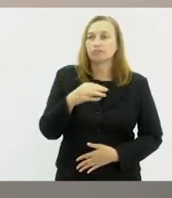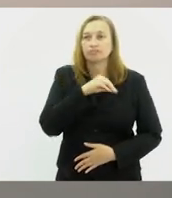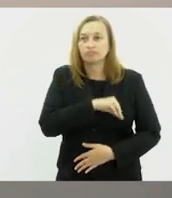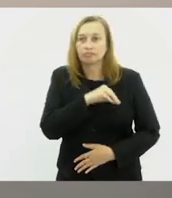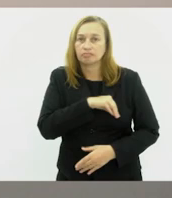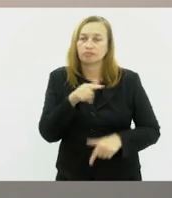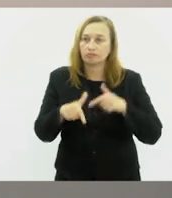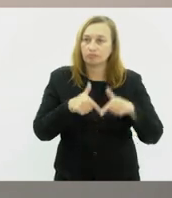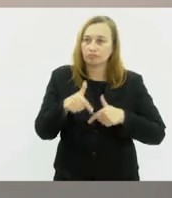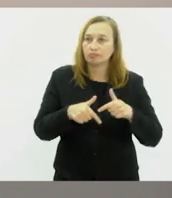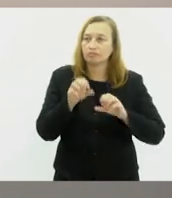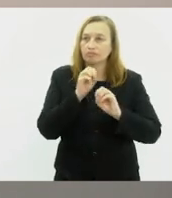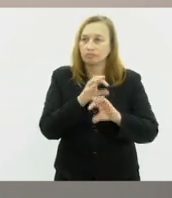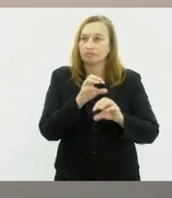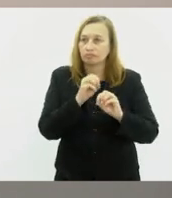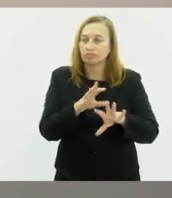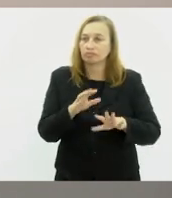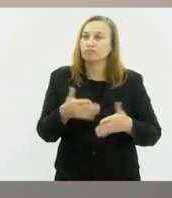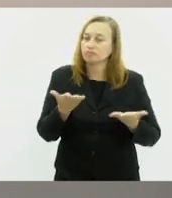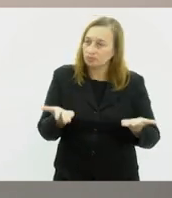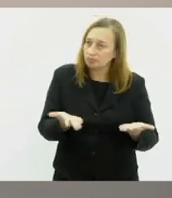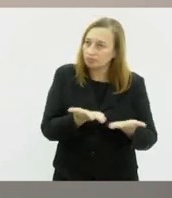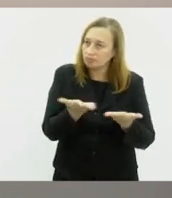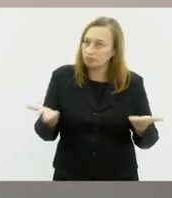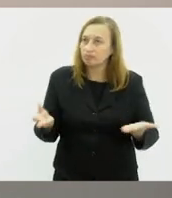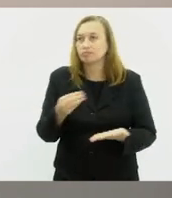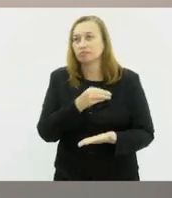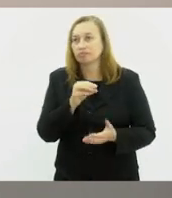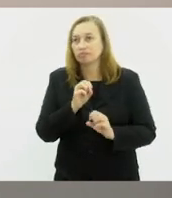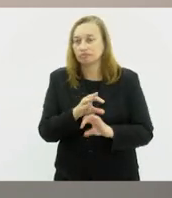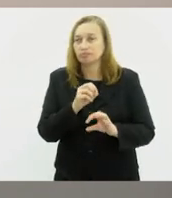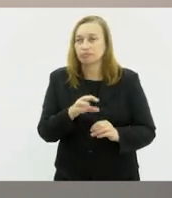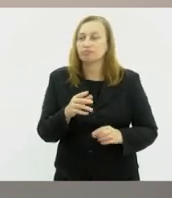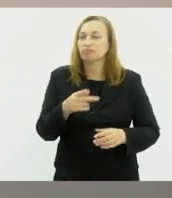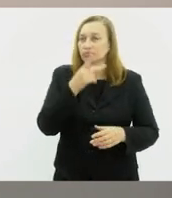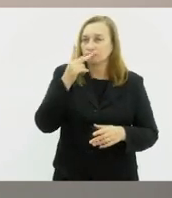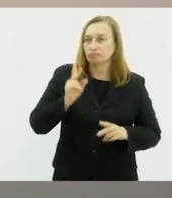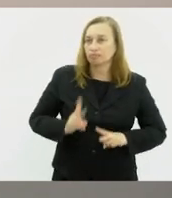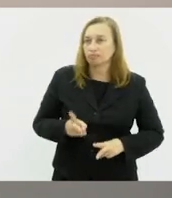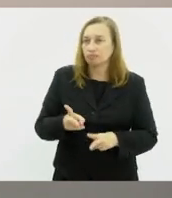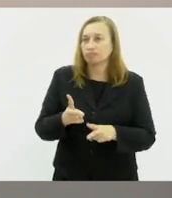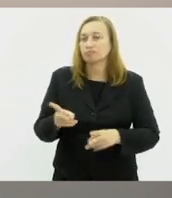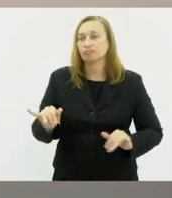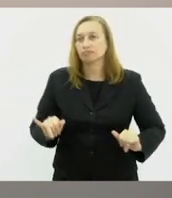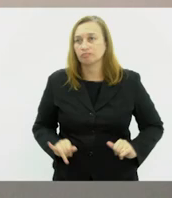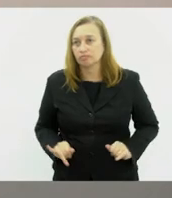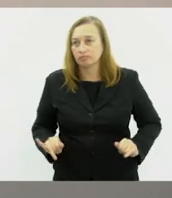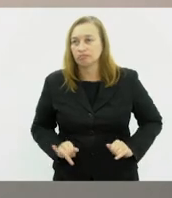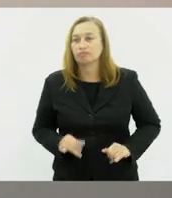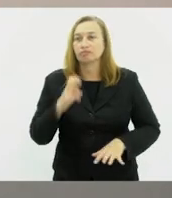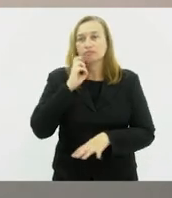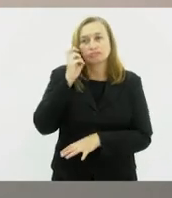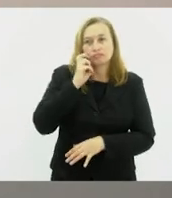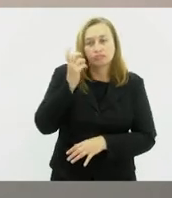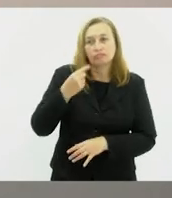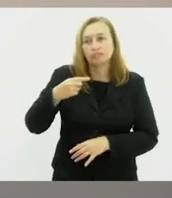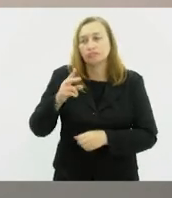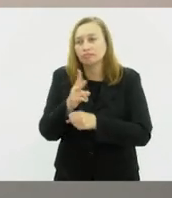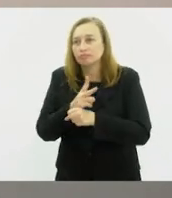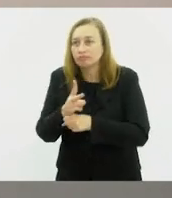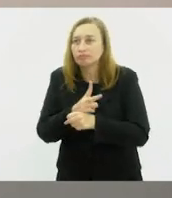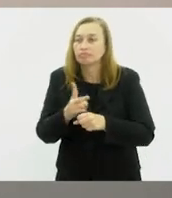trabalho e educação e são essas pessoas que vão continuar sofrendo e vão continuar eh tendo vergonha de buscar ajuda